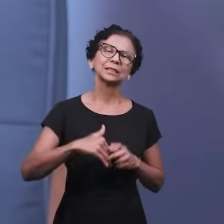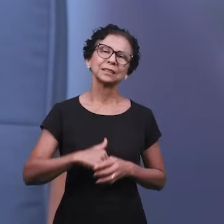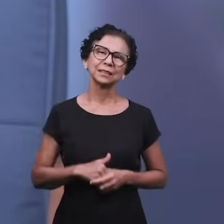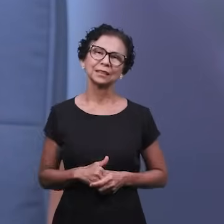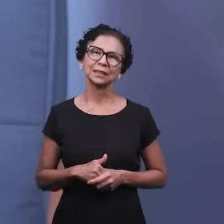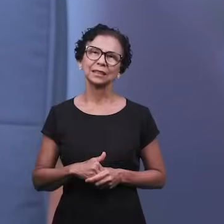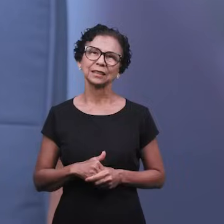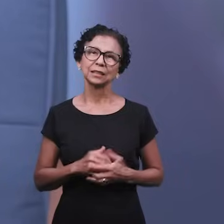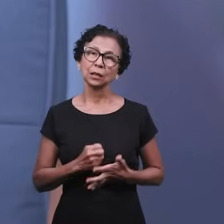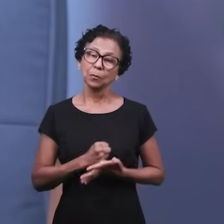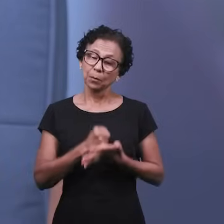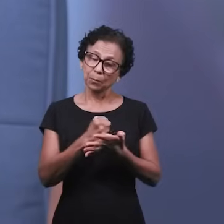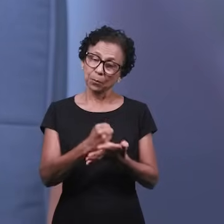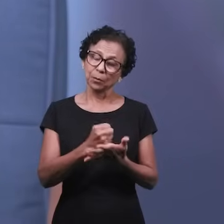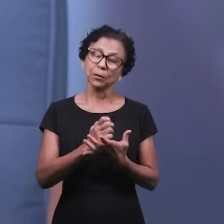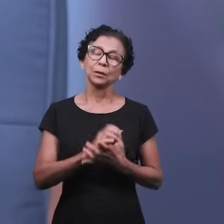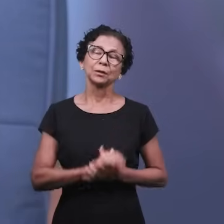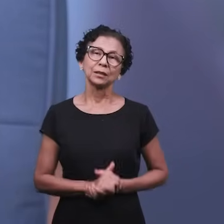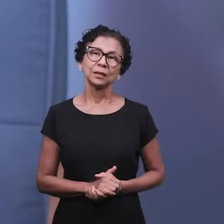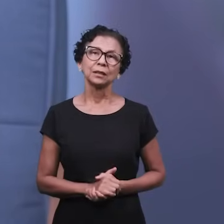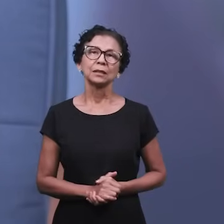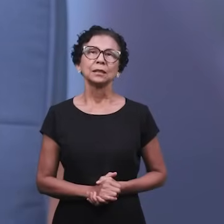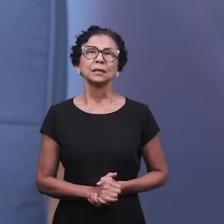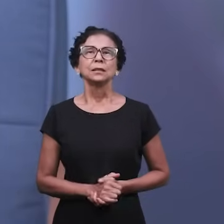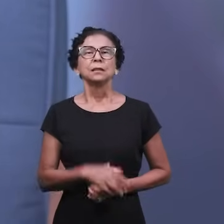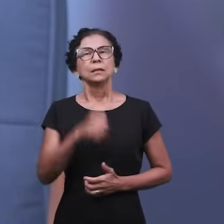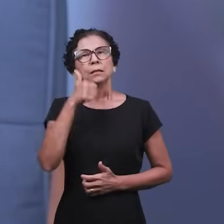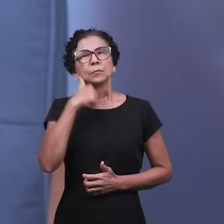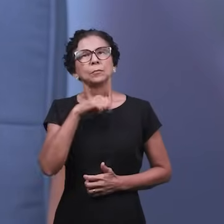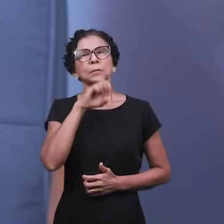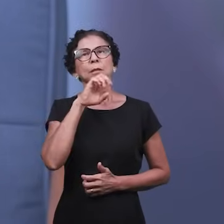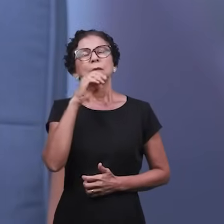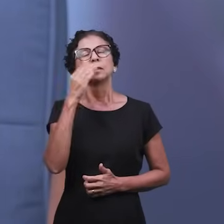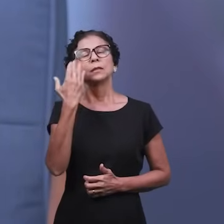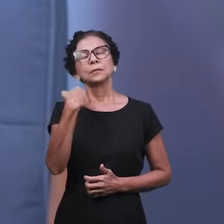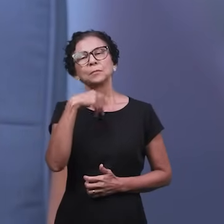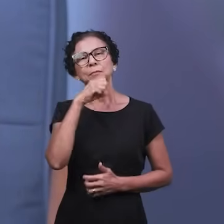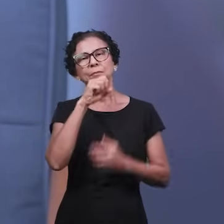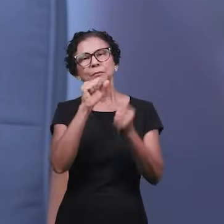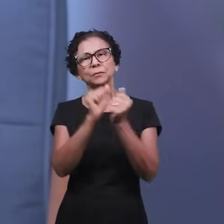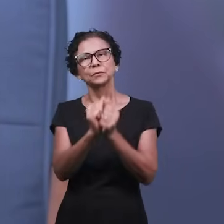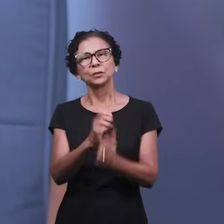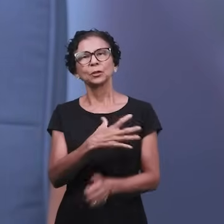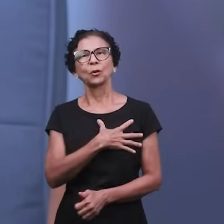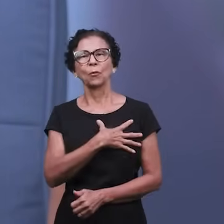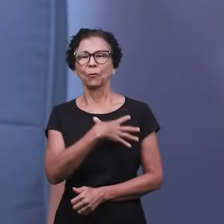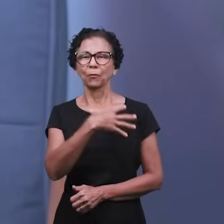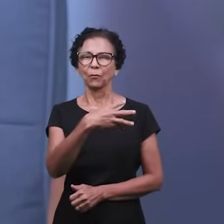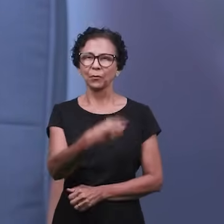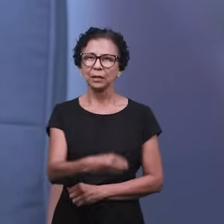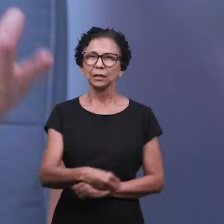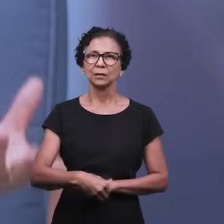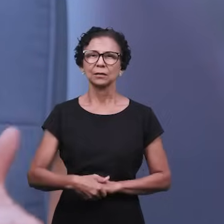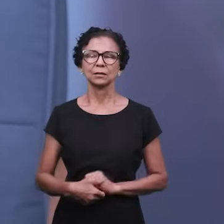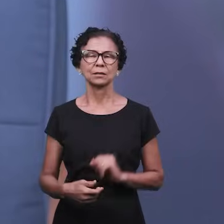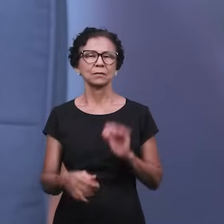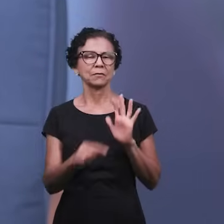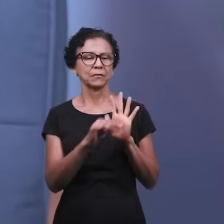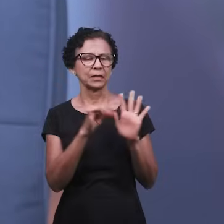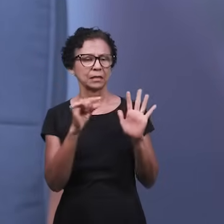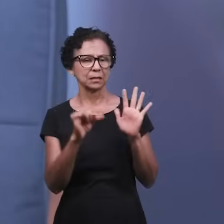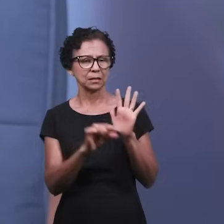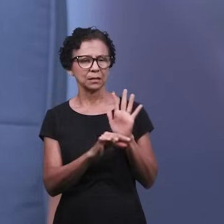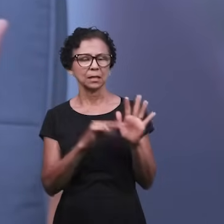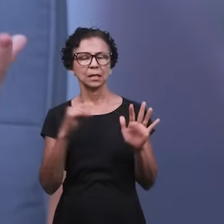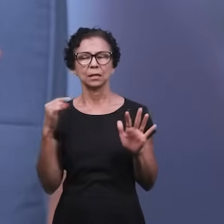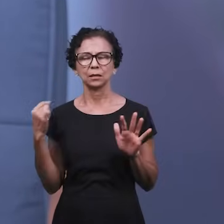que ela é colaborativa, que ela deve ser feita os pais, as mães, junto com os filhos, né? A quantidade de versículo, o